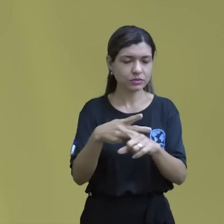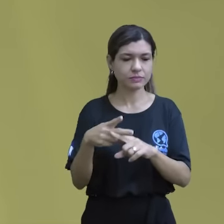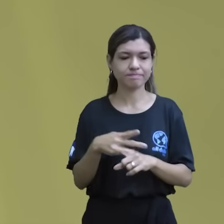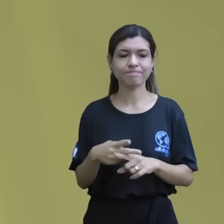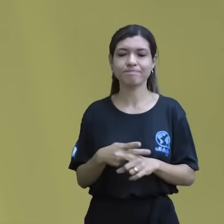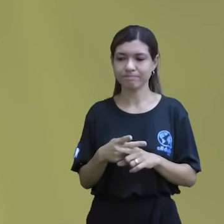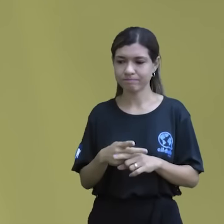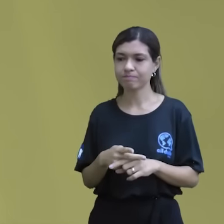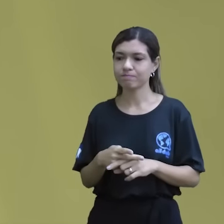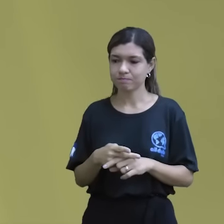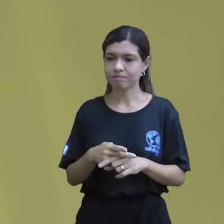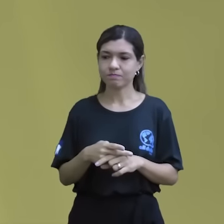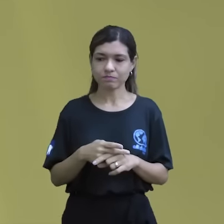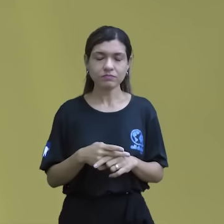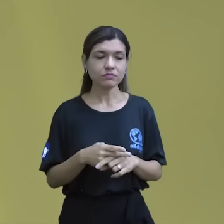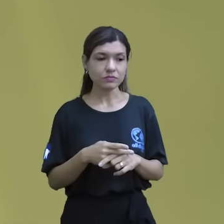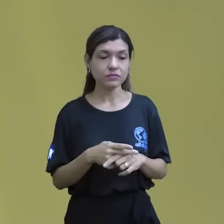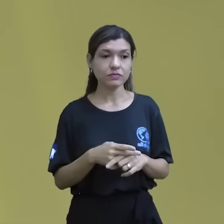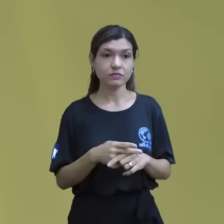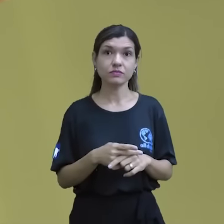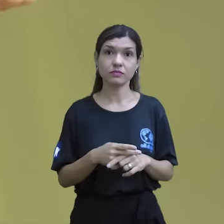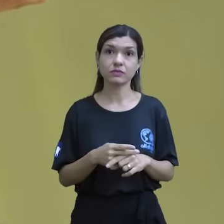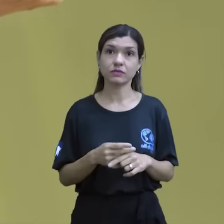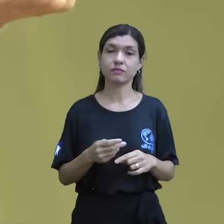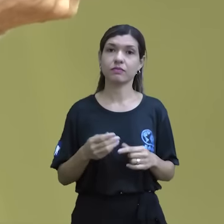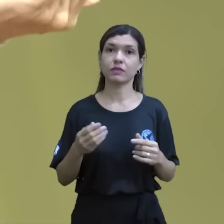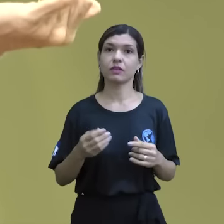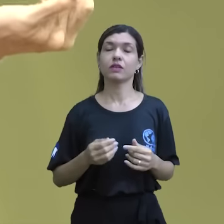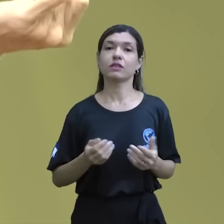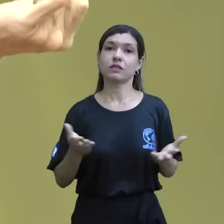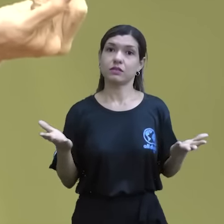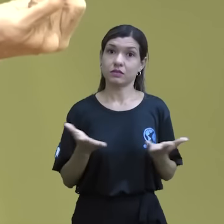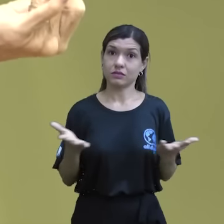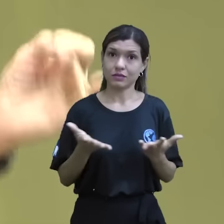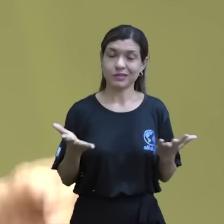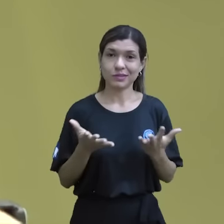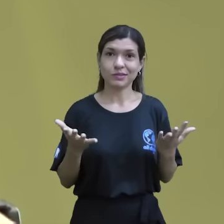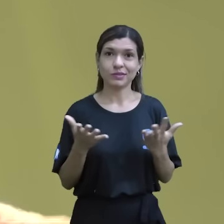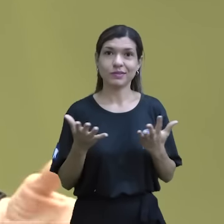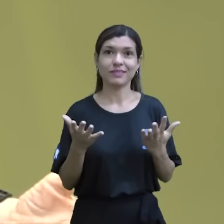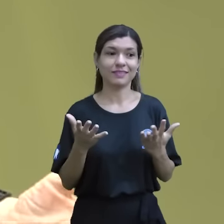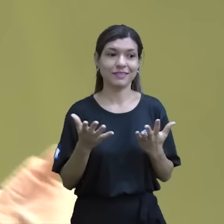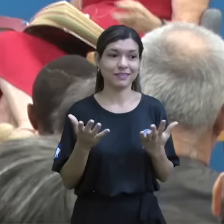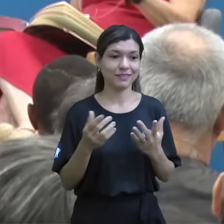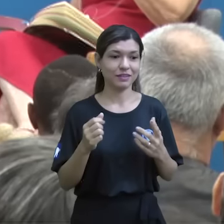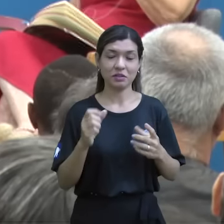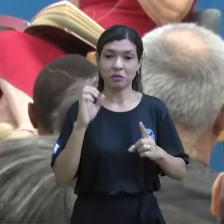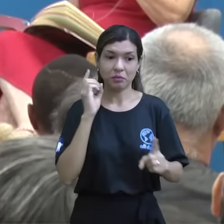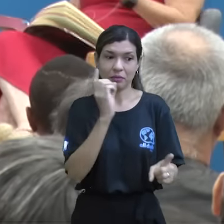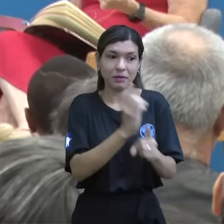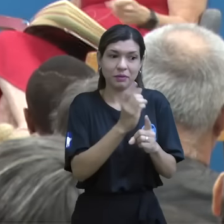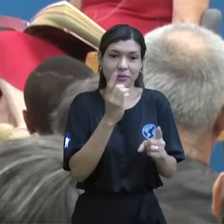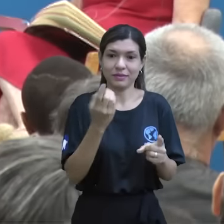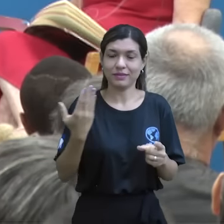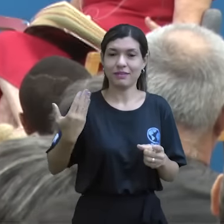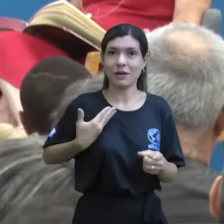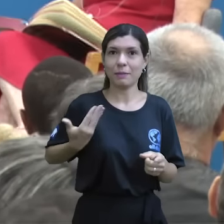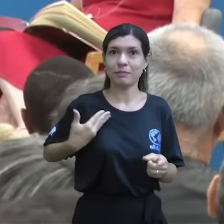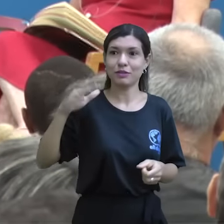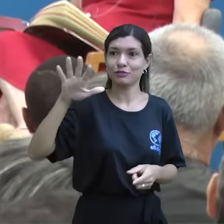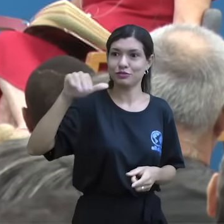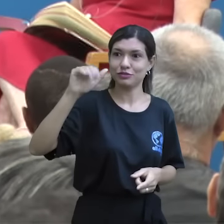vem correndo porque isso some, que tinha sumido durante muito tempo, né? E a gente, então, são os segredos